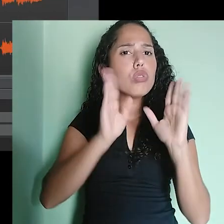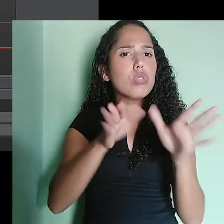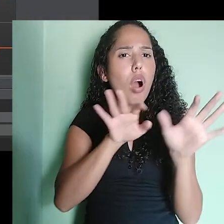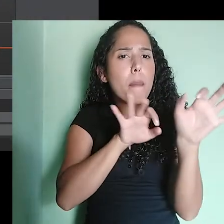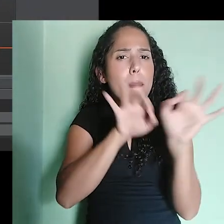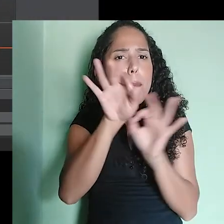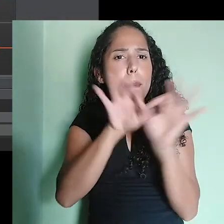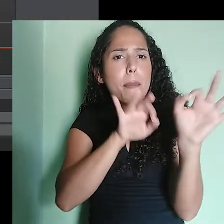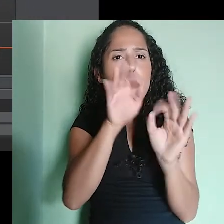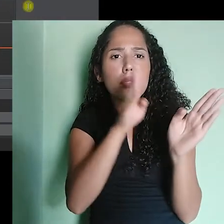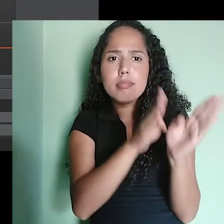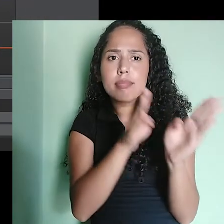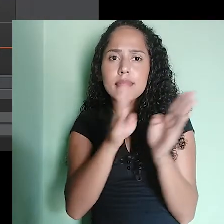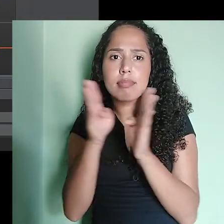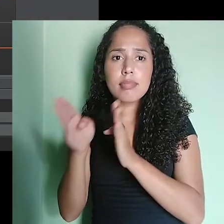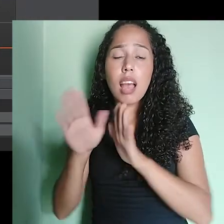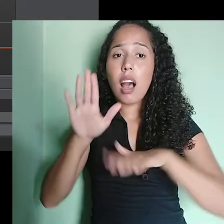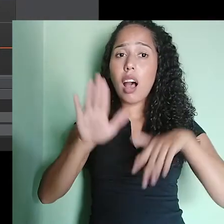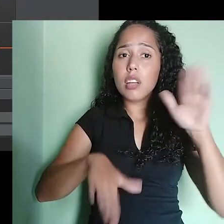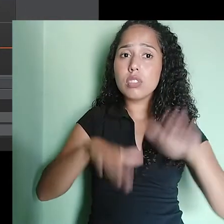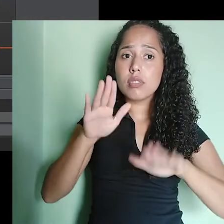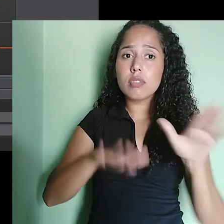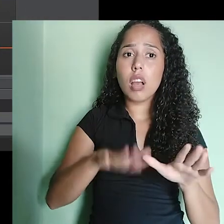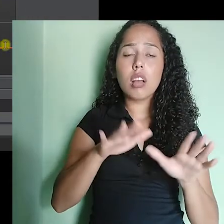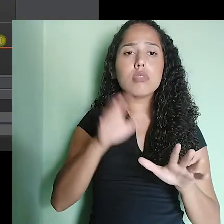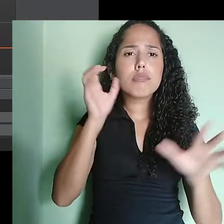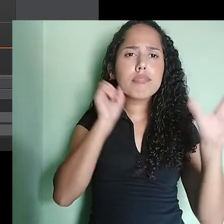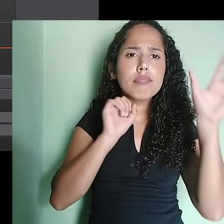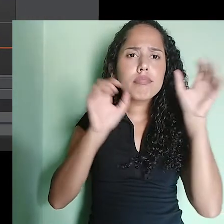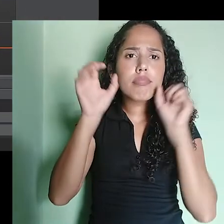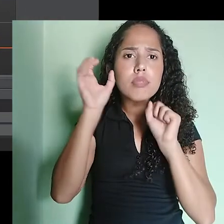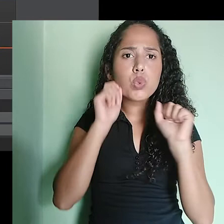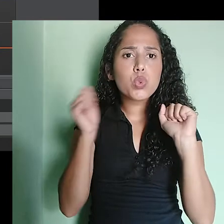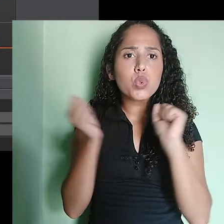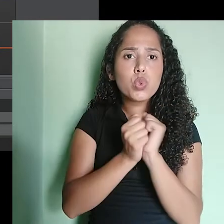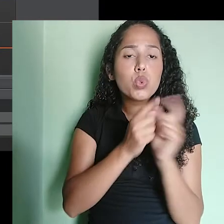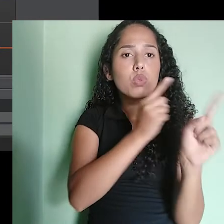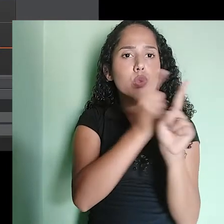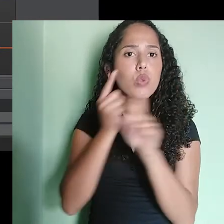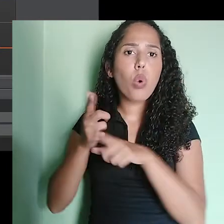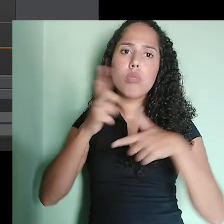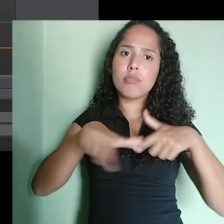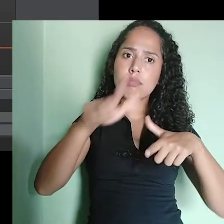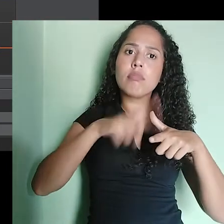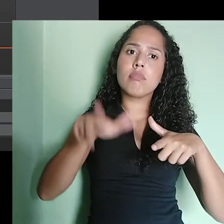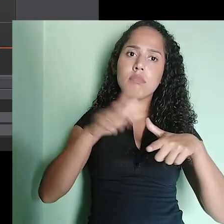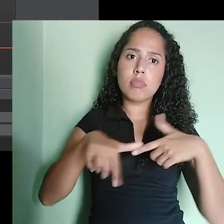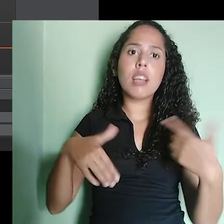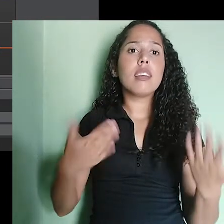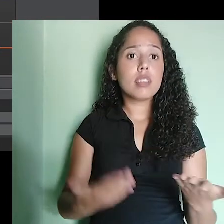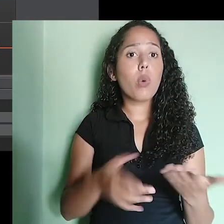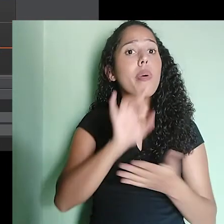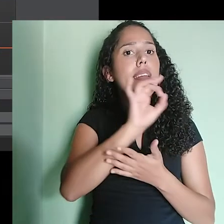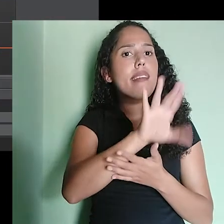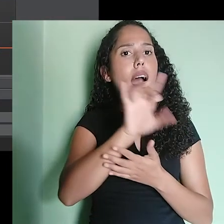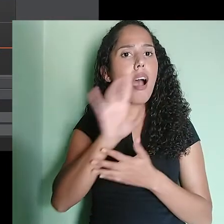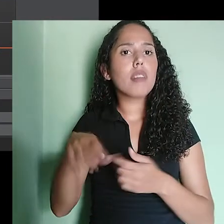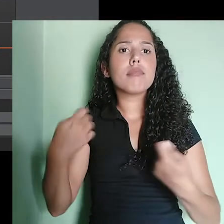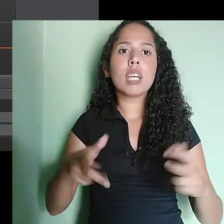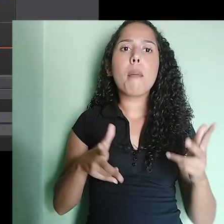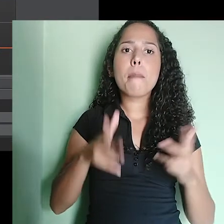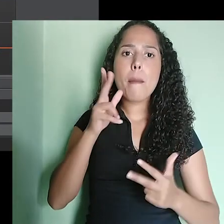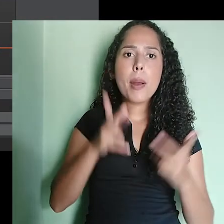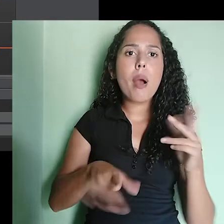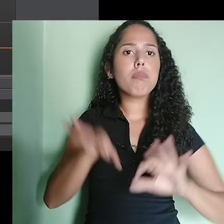né? Pode ser que se eu fosse escutar tudo aqui, eu vou identificar um monte de problema. Correto? E aí eu ia fazendo tudo, todos os